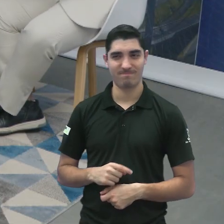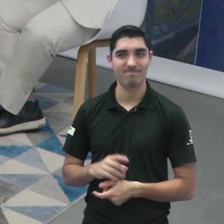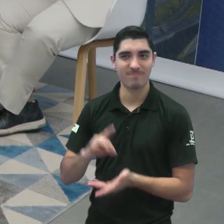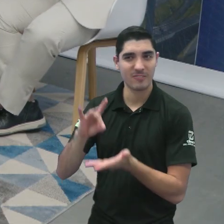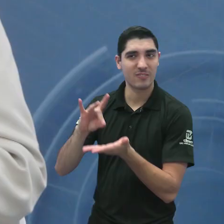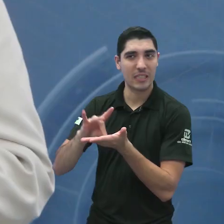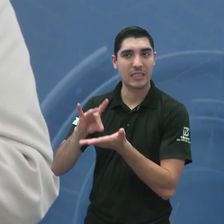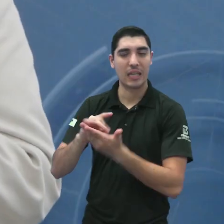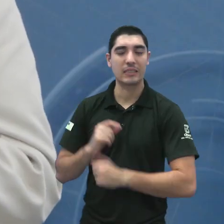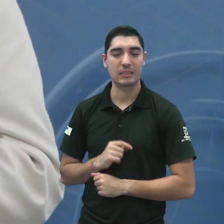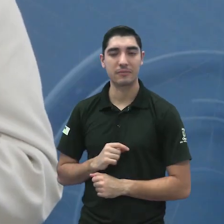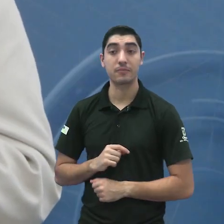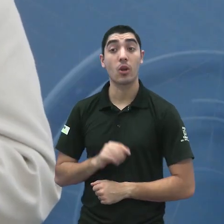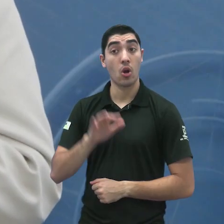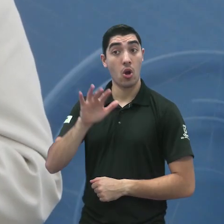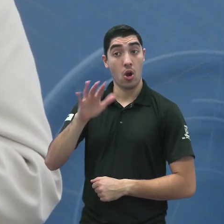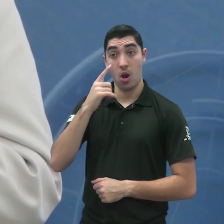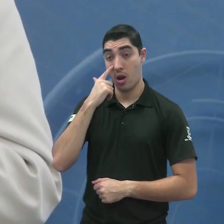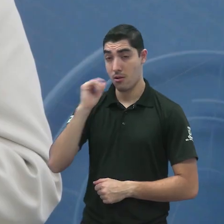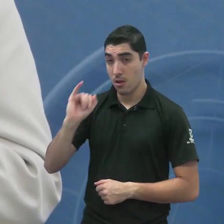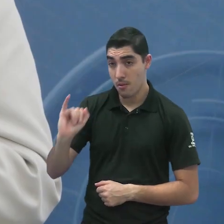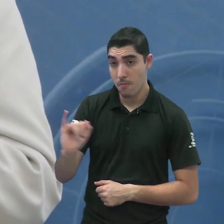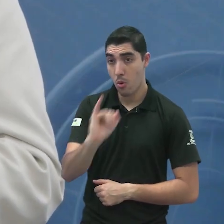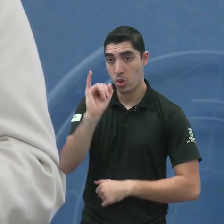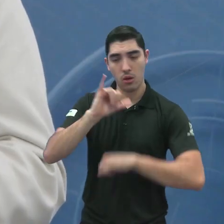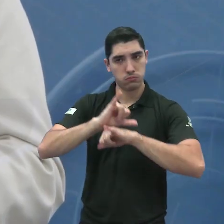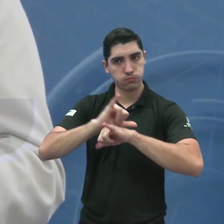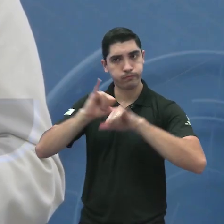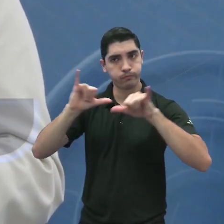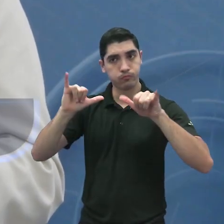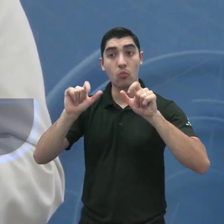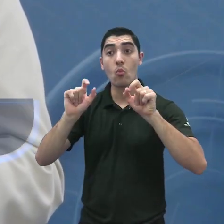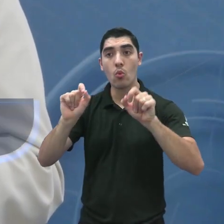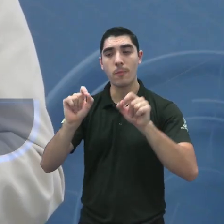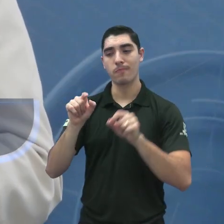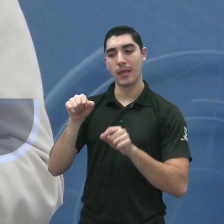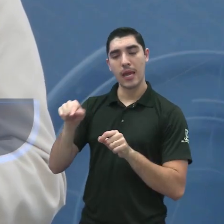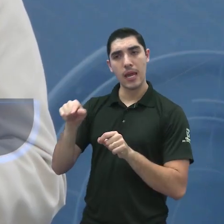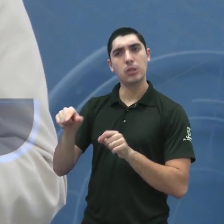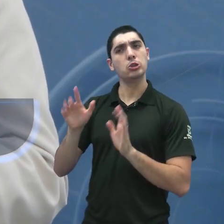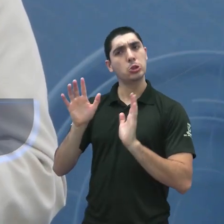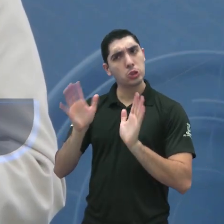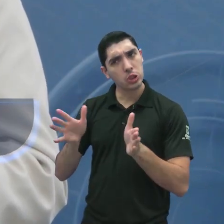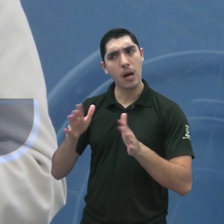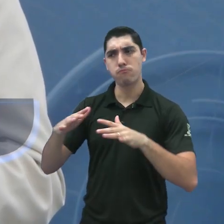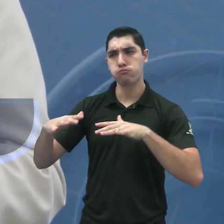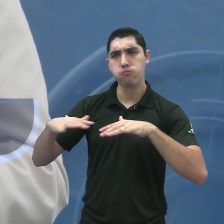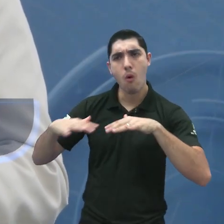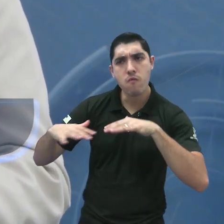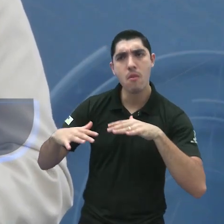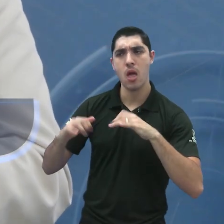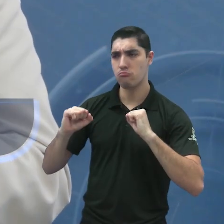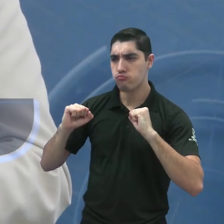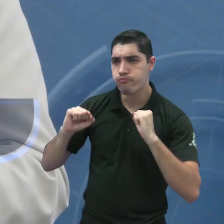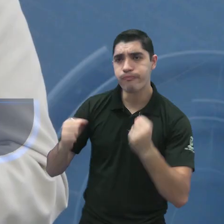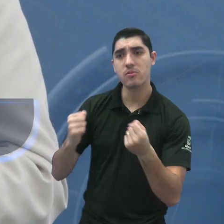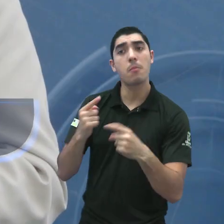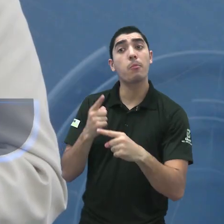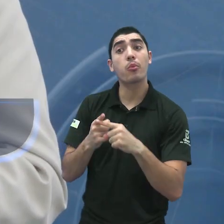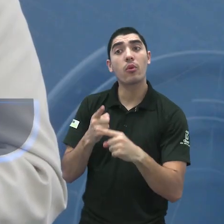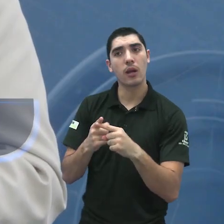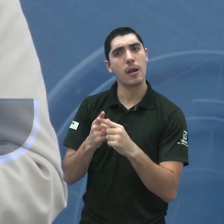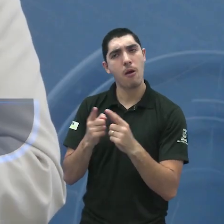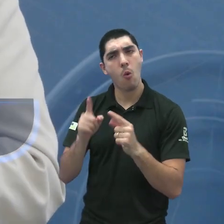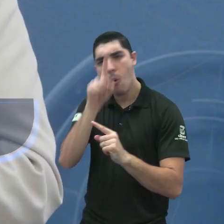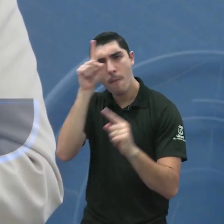só, gente, é importante destacar algumas iniciativas que já estão em andamento para ampliar a